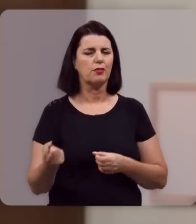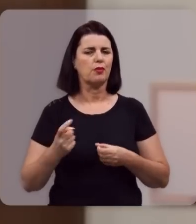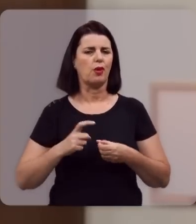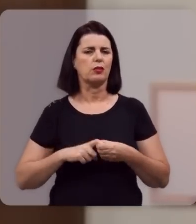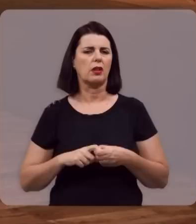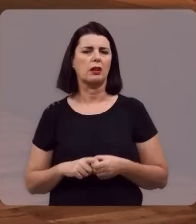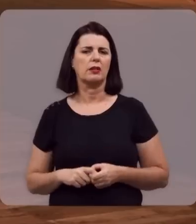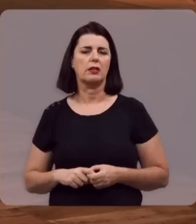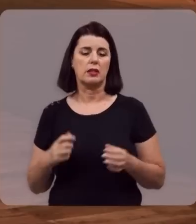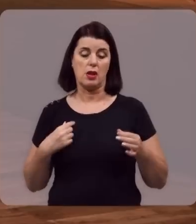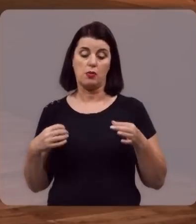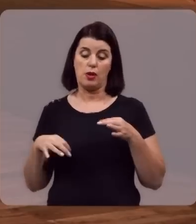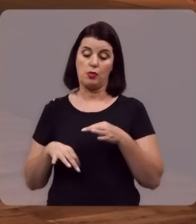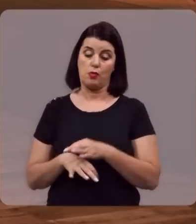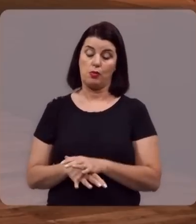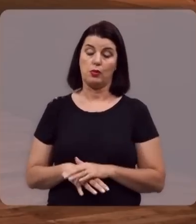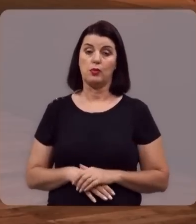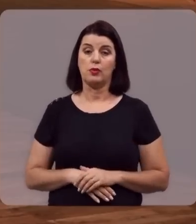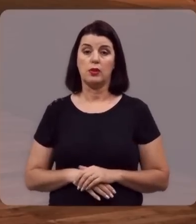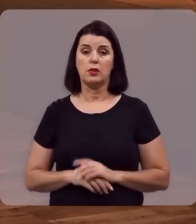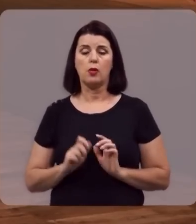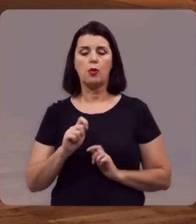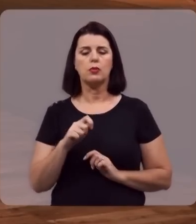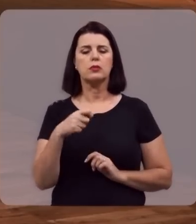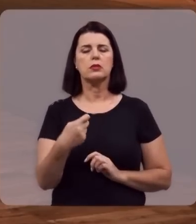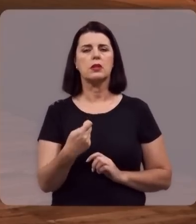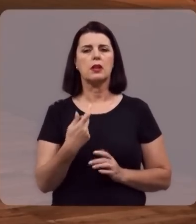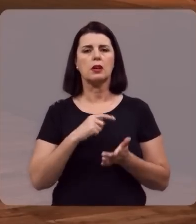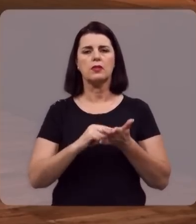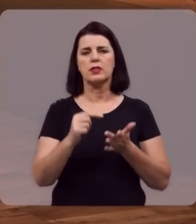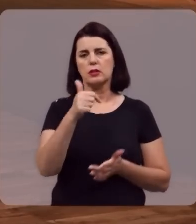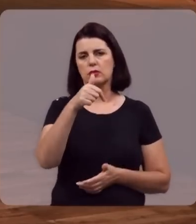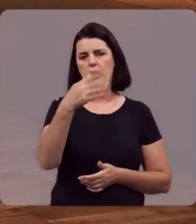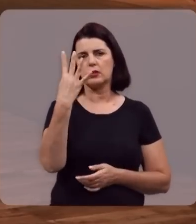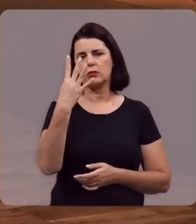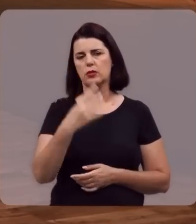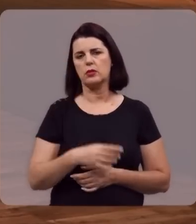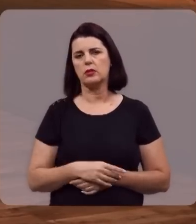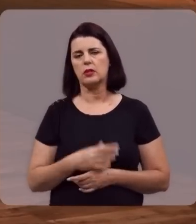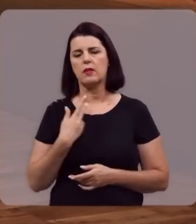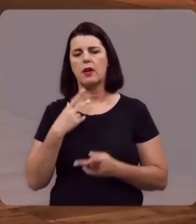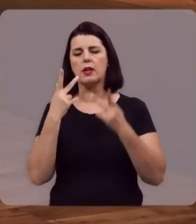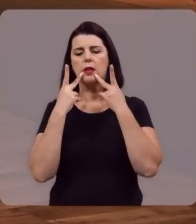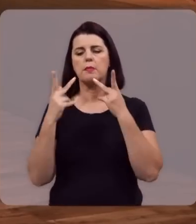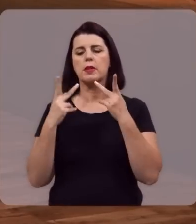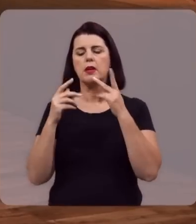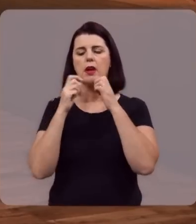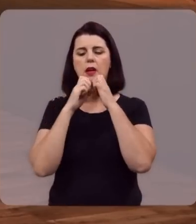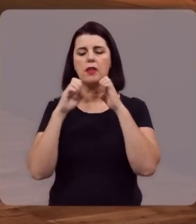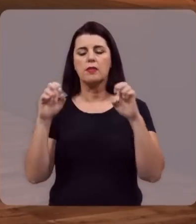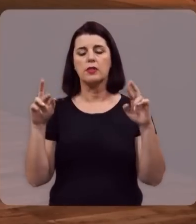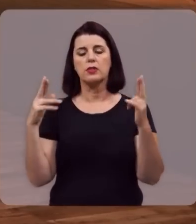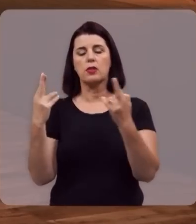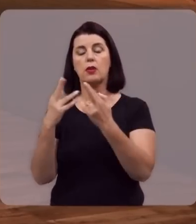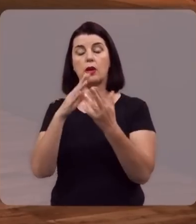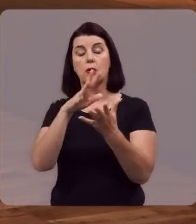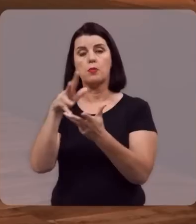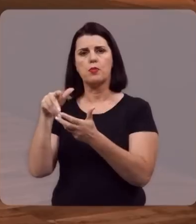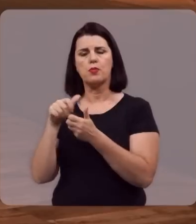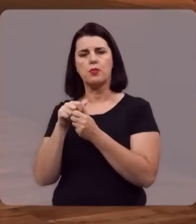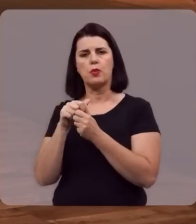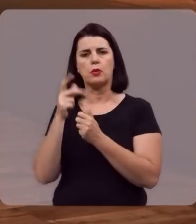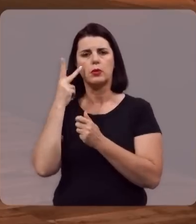voltará. Mas eu quero concluir com um sinal que está aqui no verso 14. E será pregado este evangelho do reino por todo o